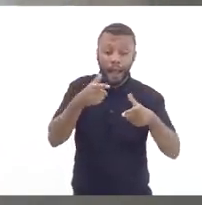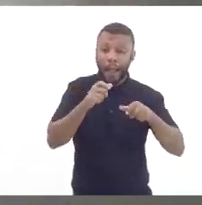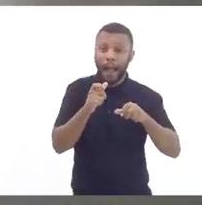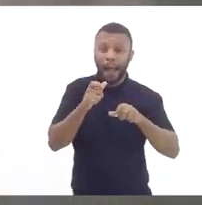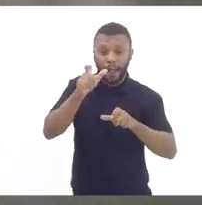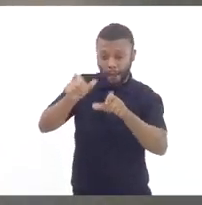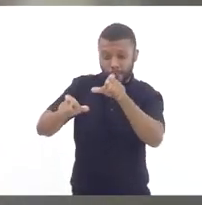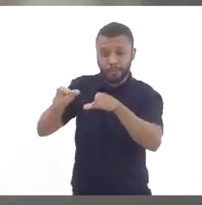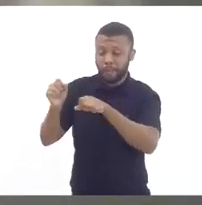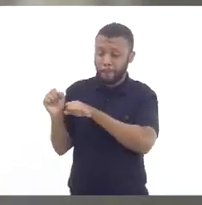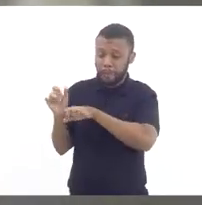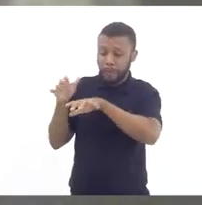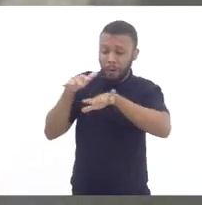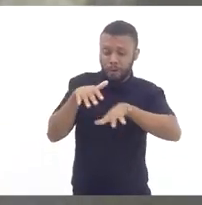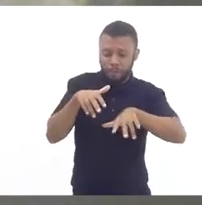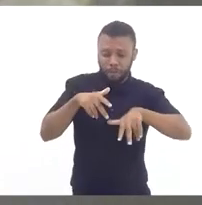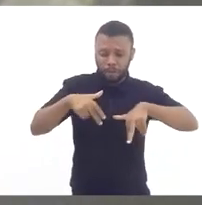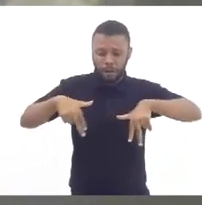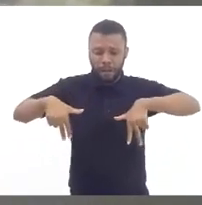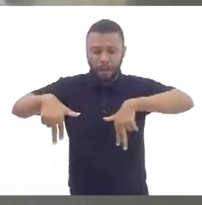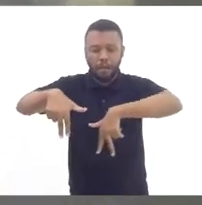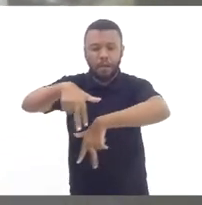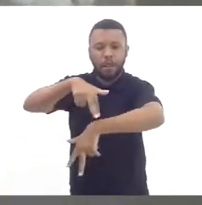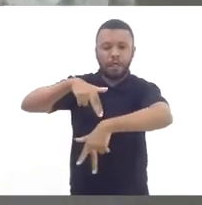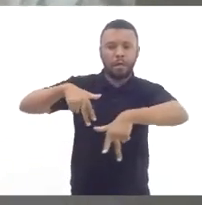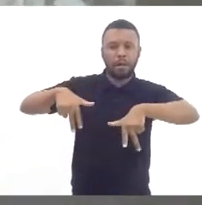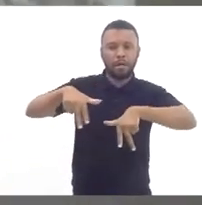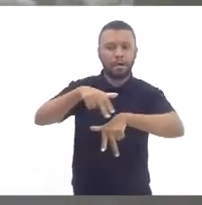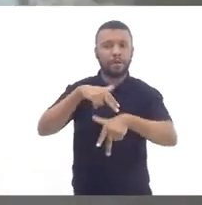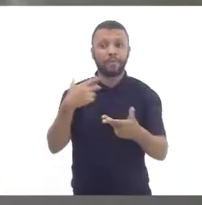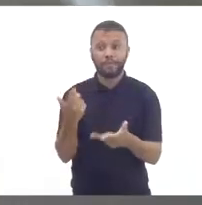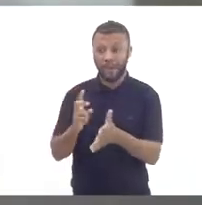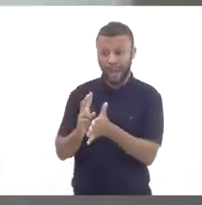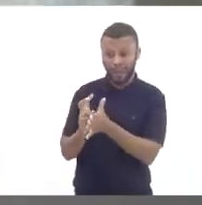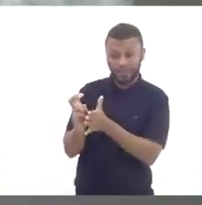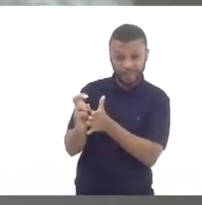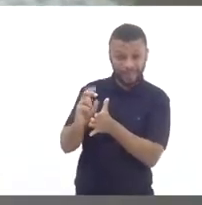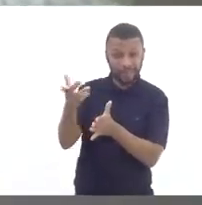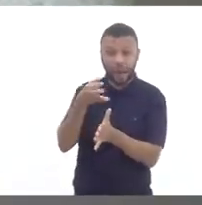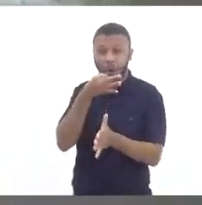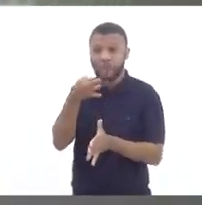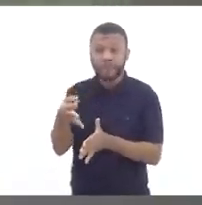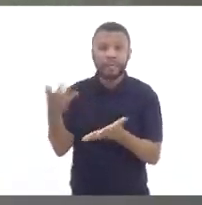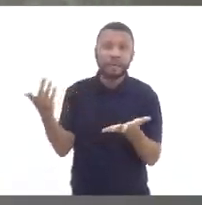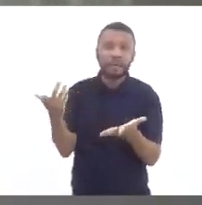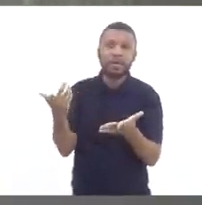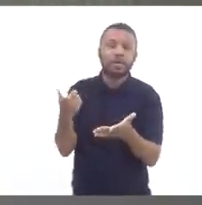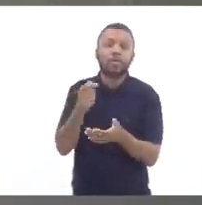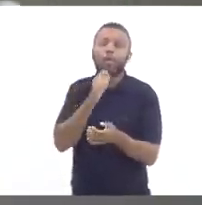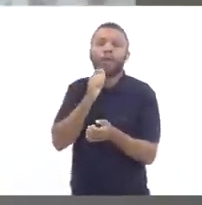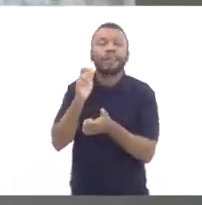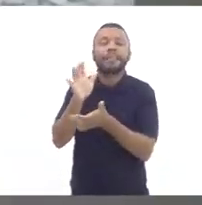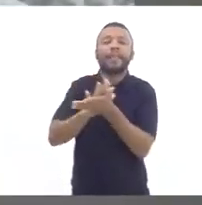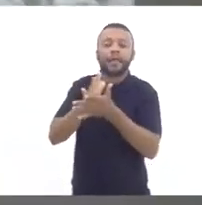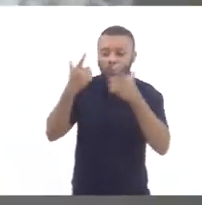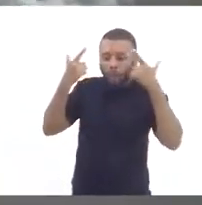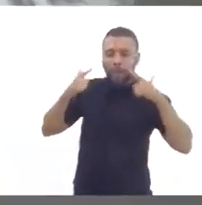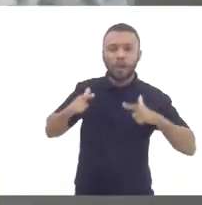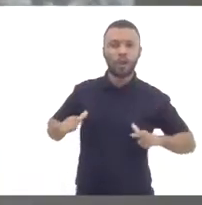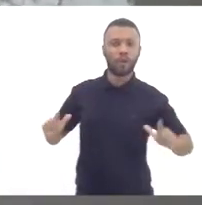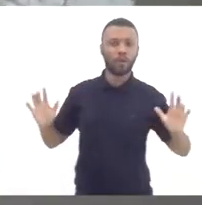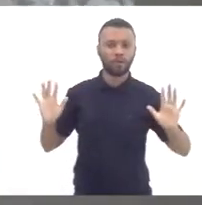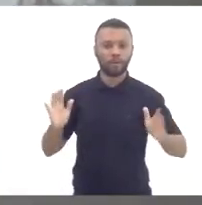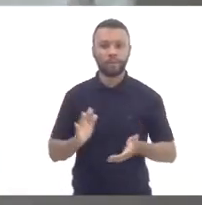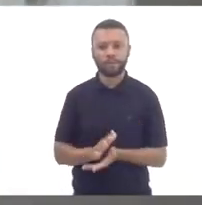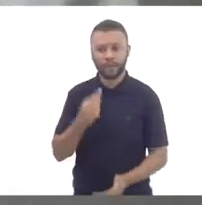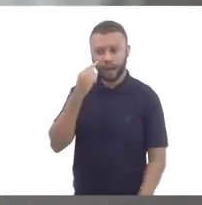pela linha. E depois a Supervia vai dizer que não estava aceito. A O que, que é a parte que é a parafusa?